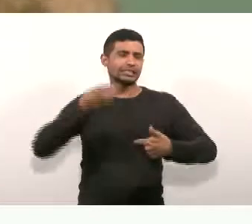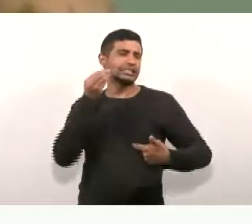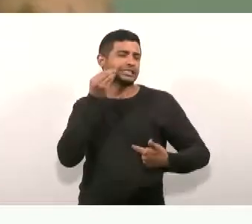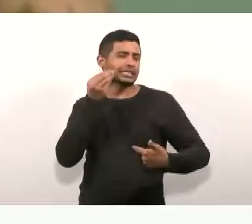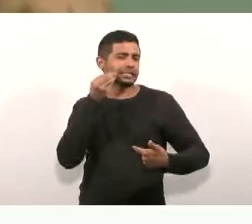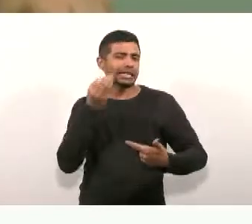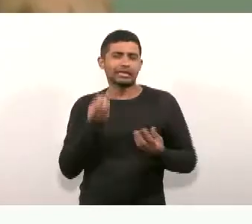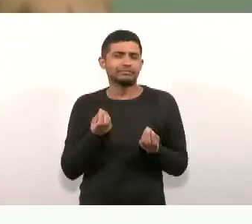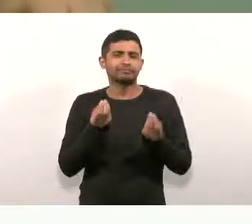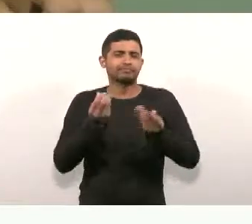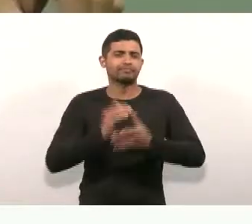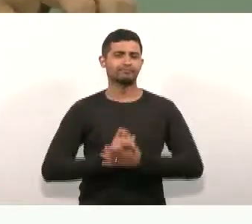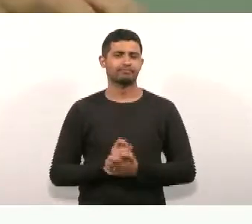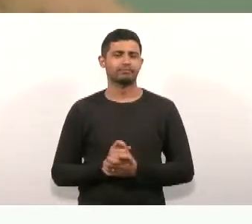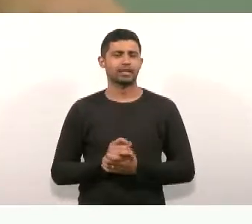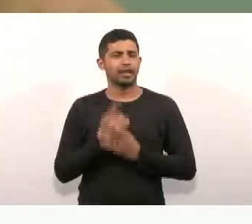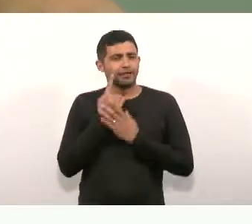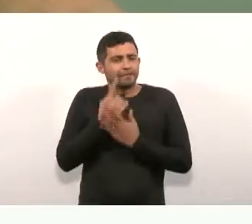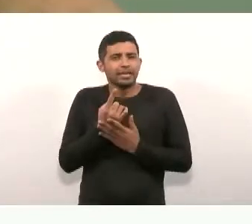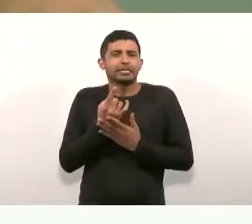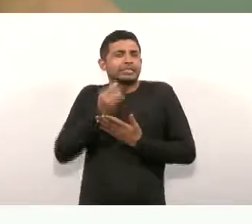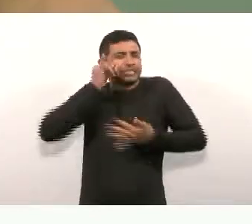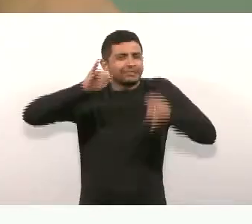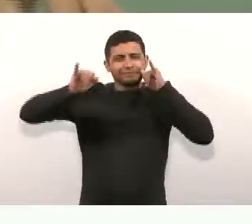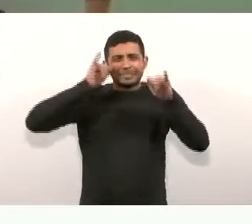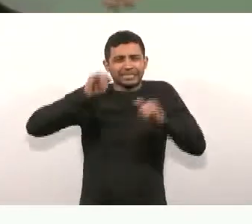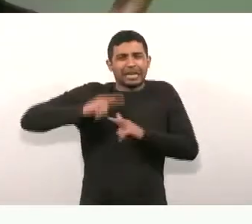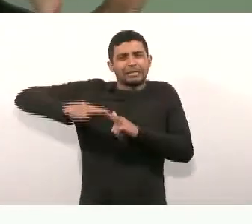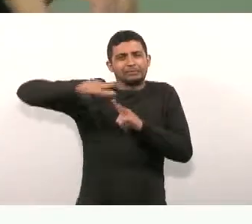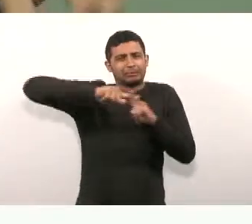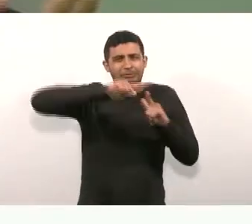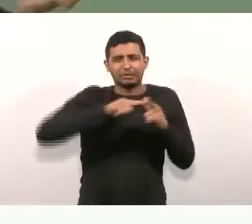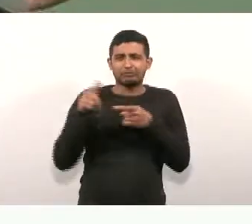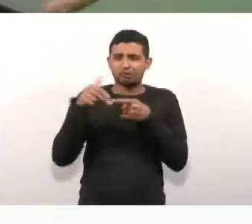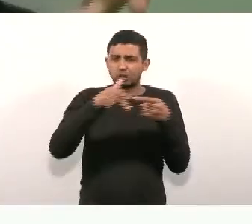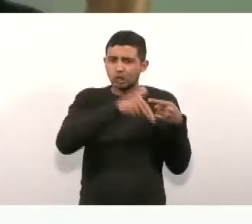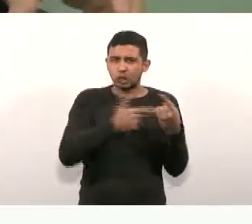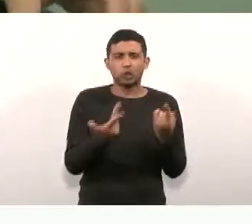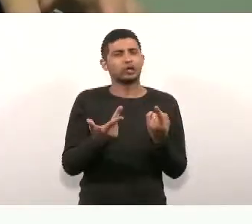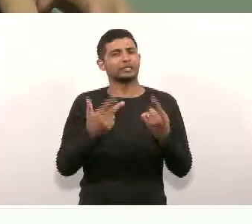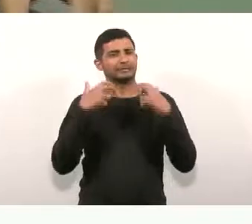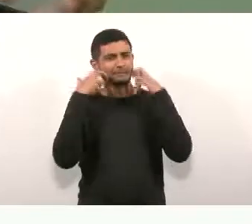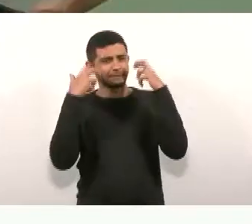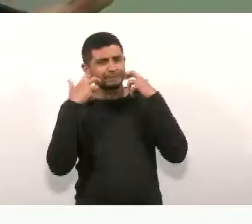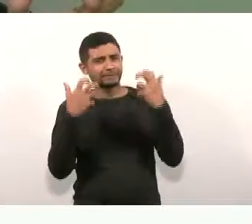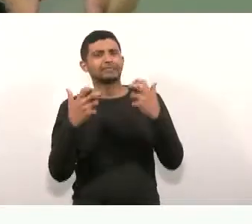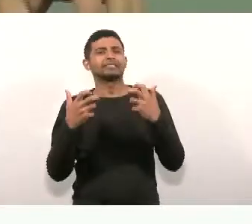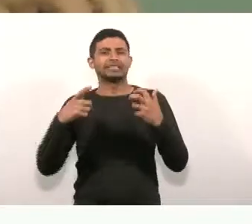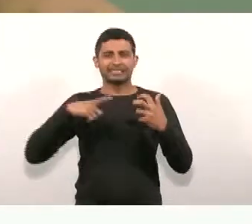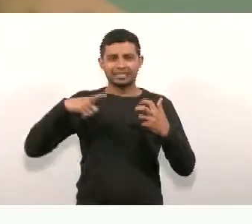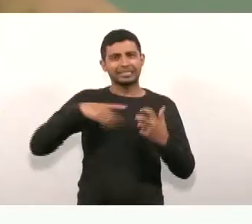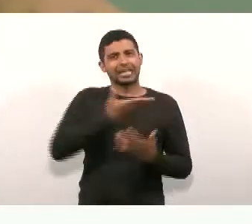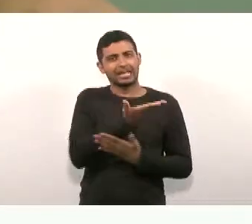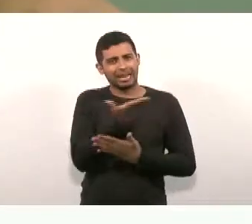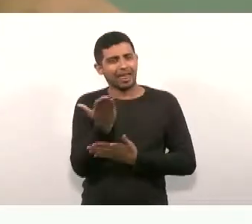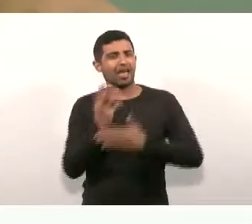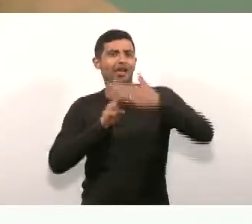apreender, né, os impactos dos cortes, dos constrangimentos a que vêm sendo